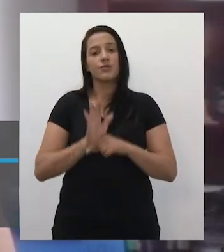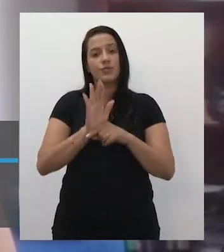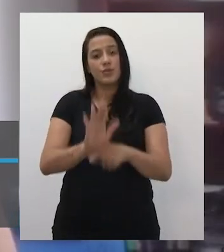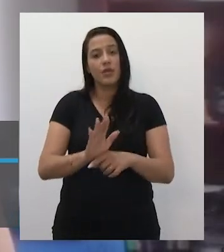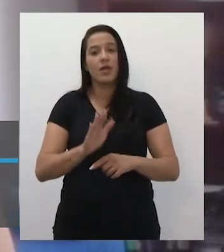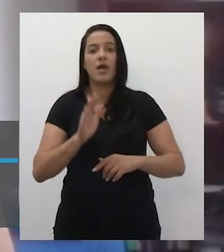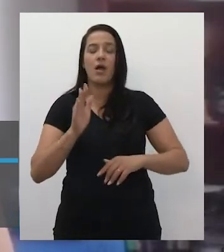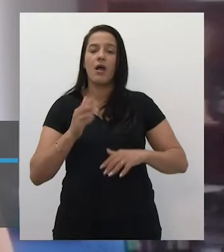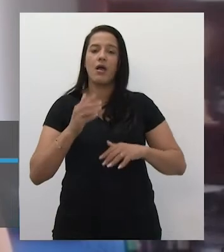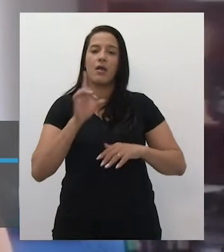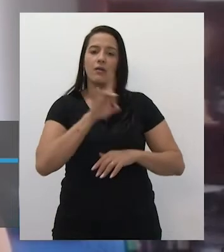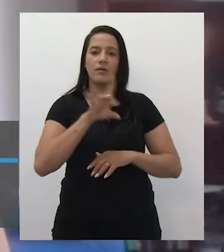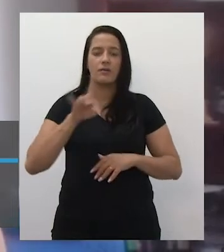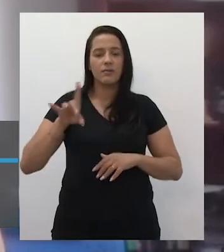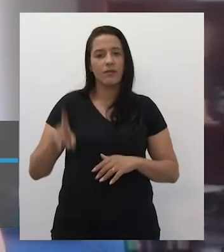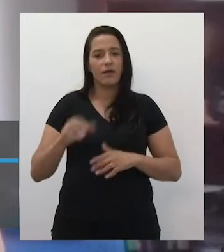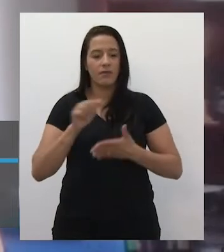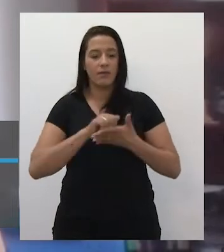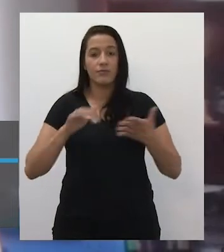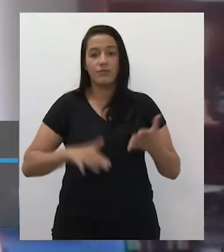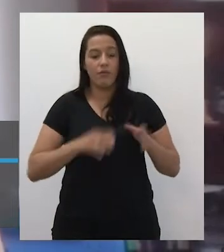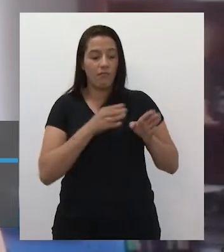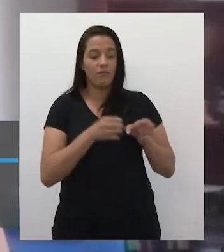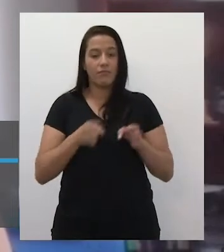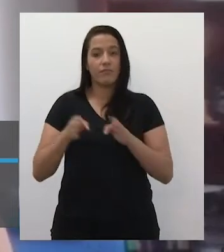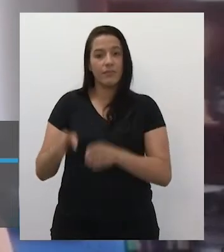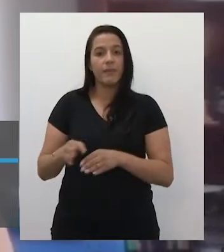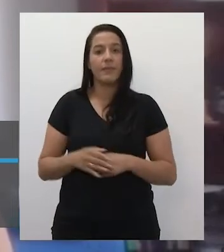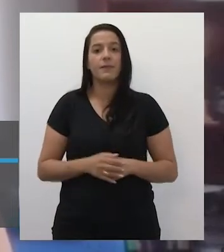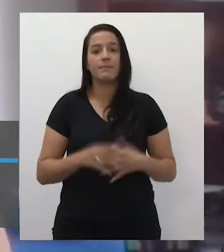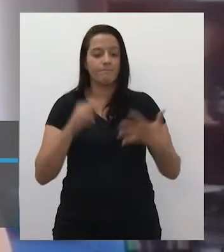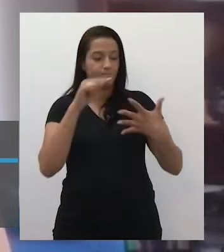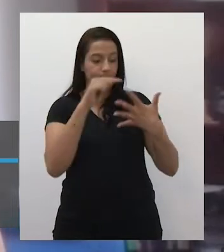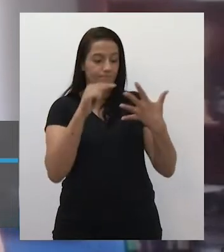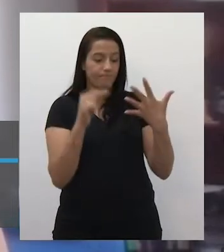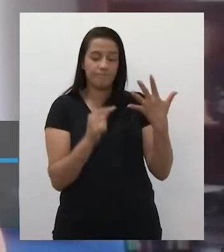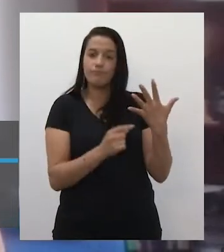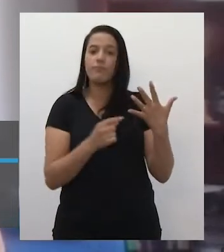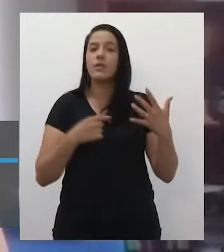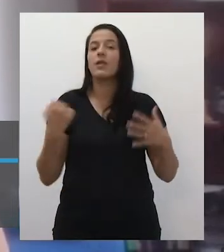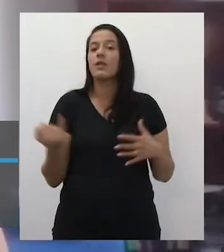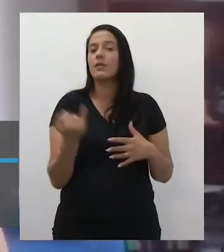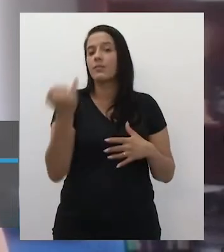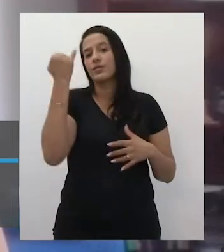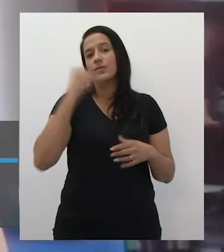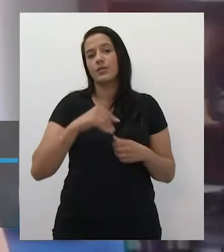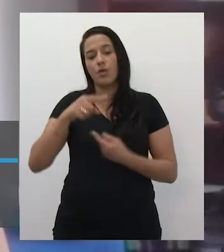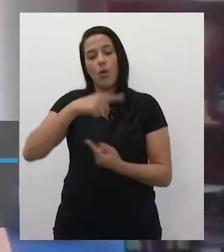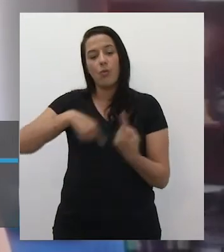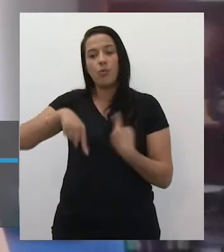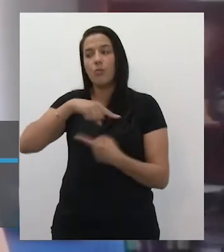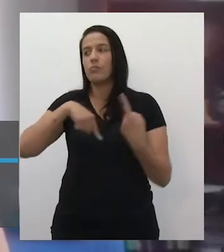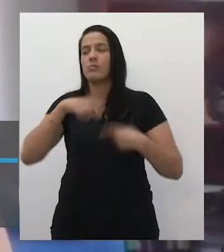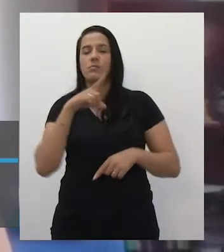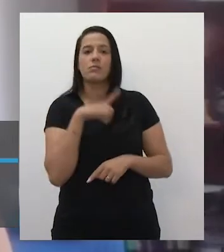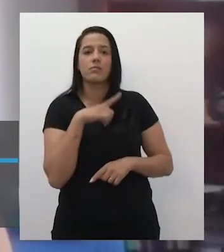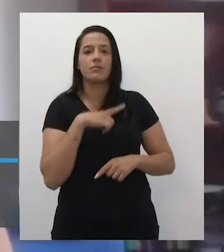de 5 macrocompetências, mas elas são todas relacionadas uma com a outra, né? Então, a gente tem